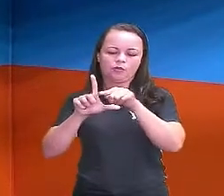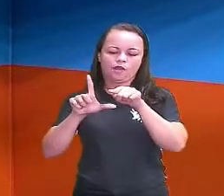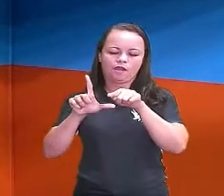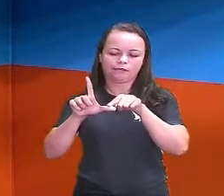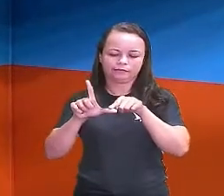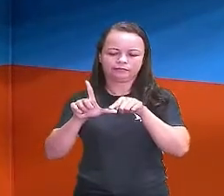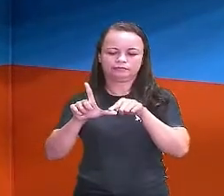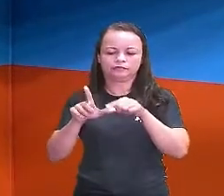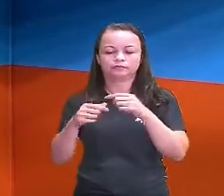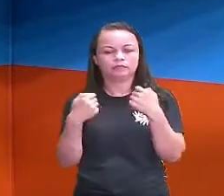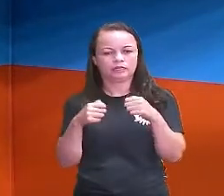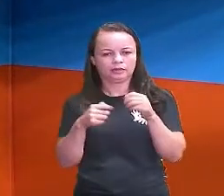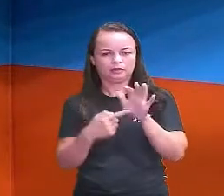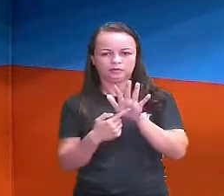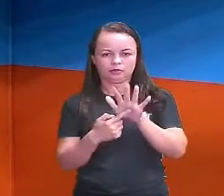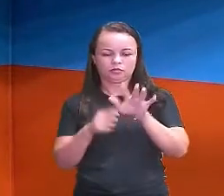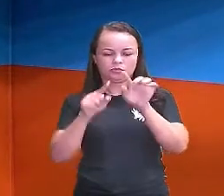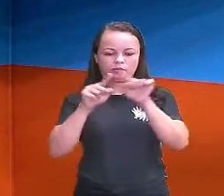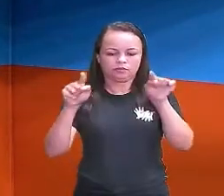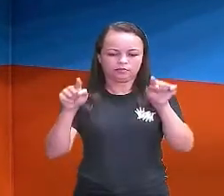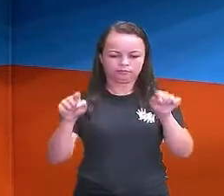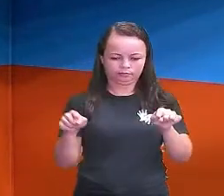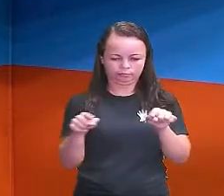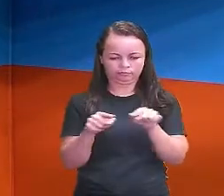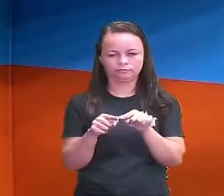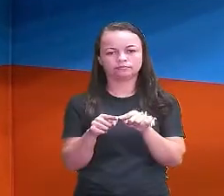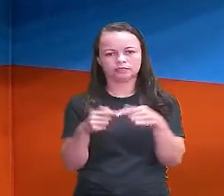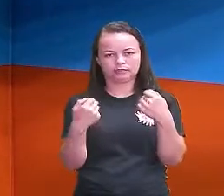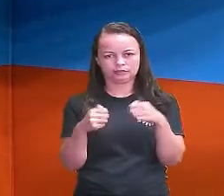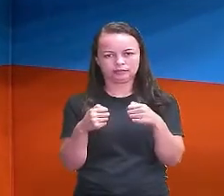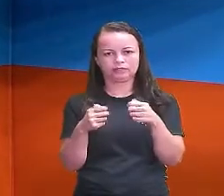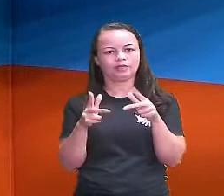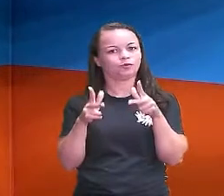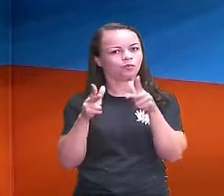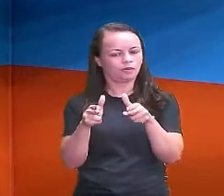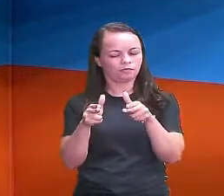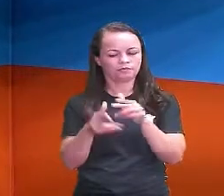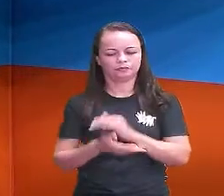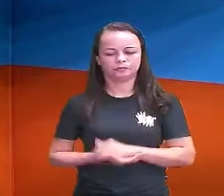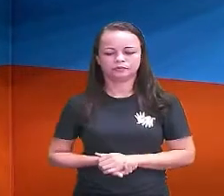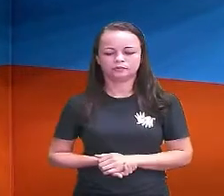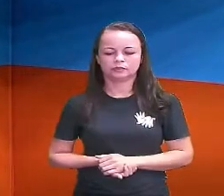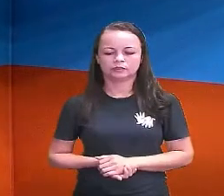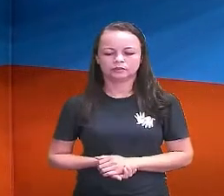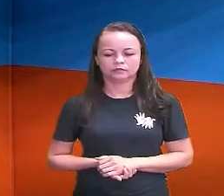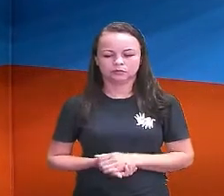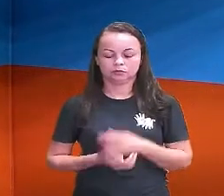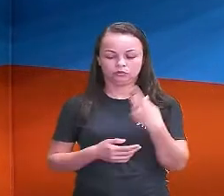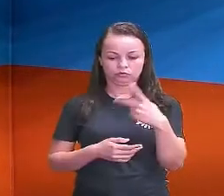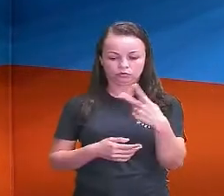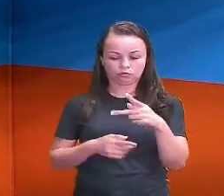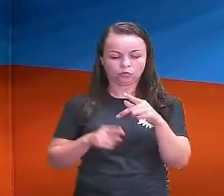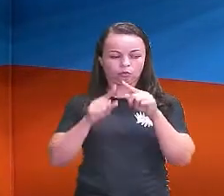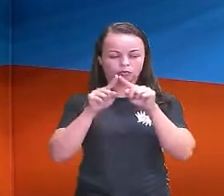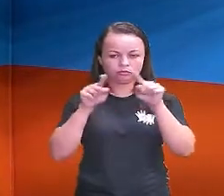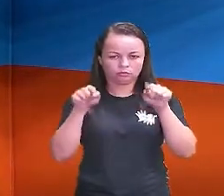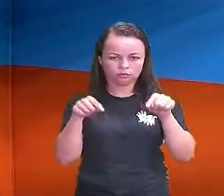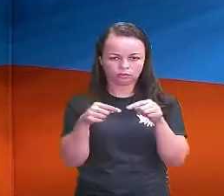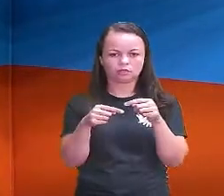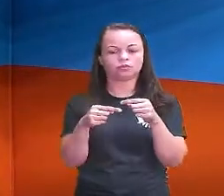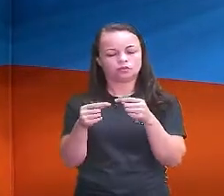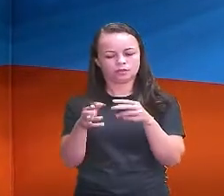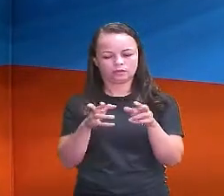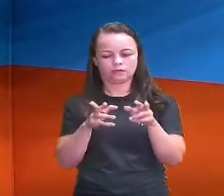quadrado, ele precisa ter os 4 lados iguais, tá certo? Todos aqui são quadrados, tá? De